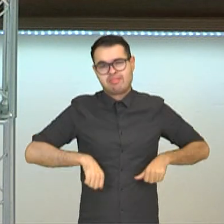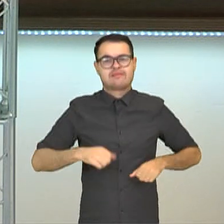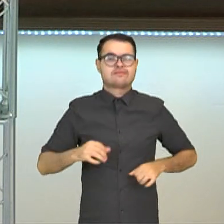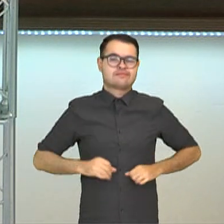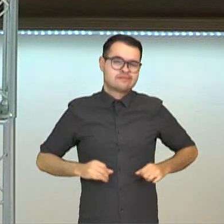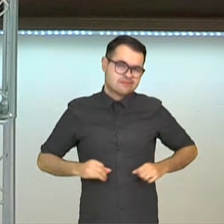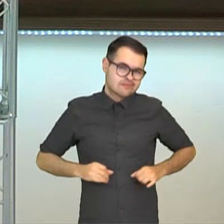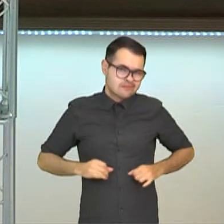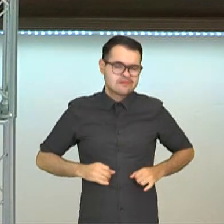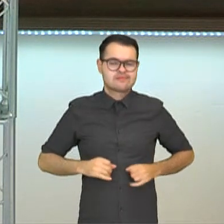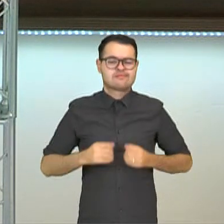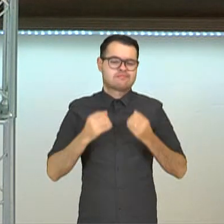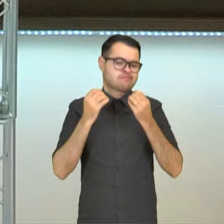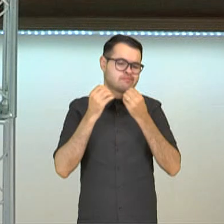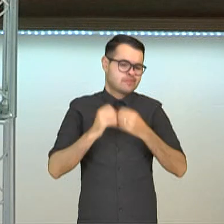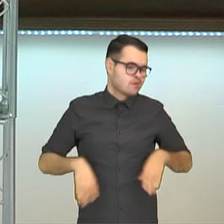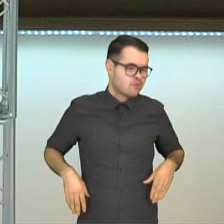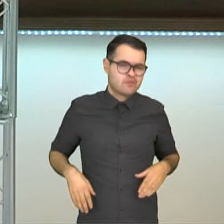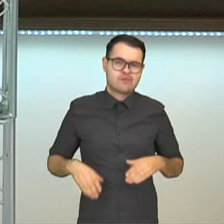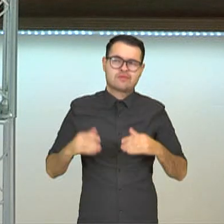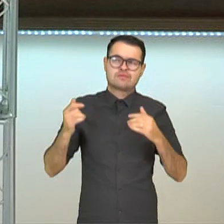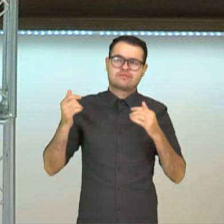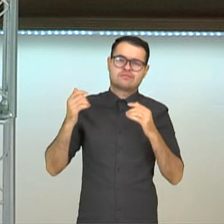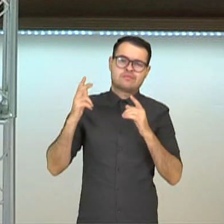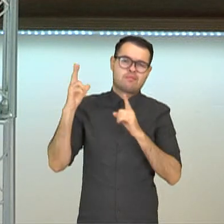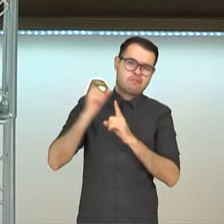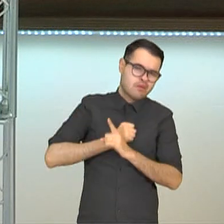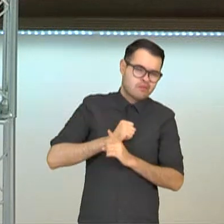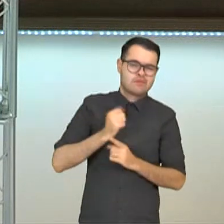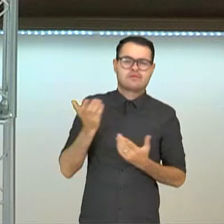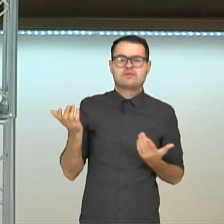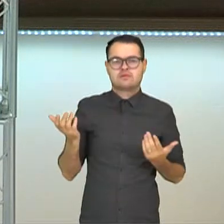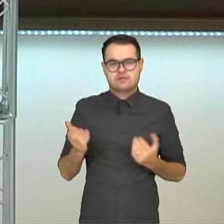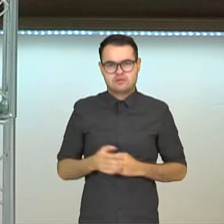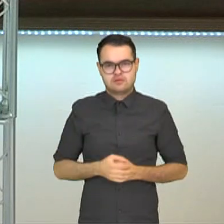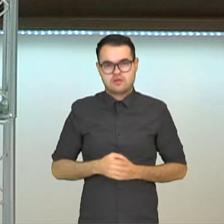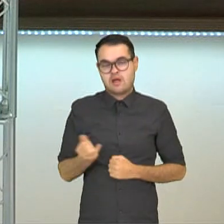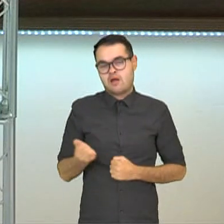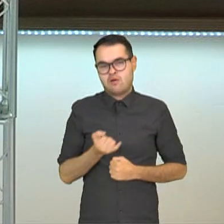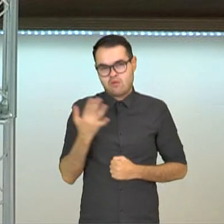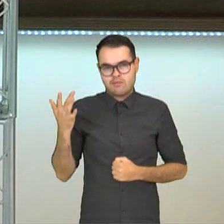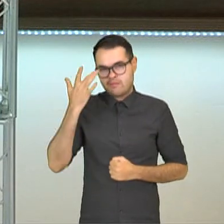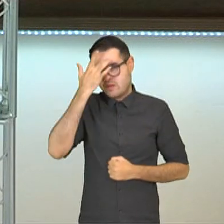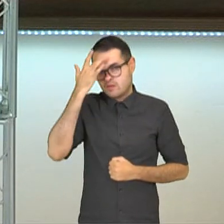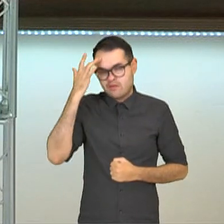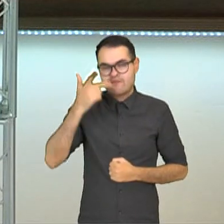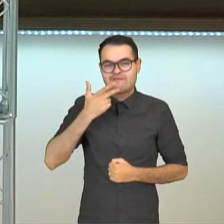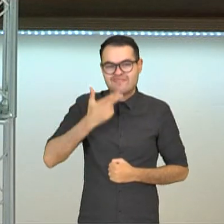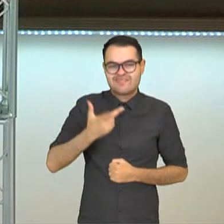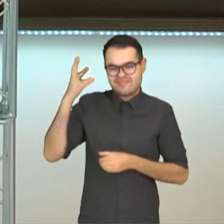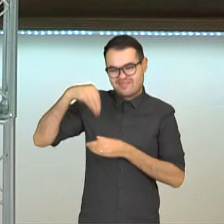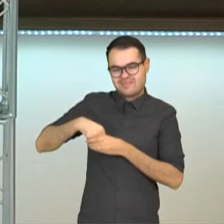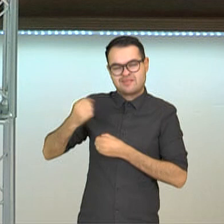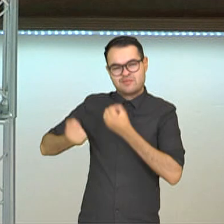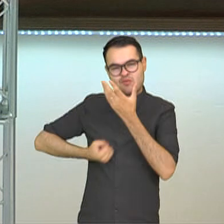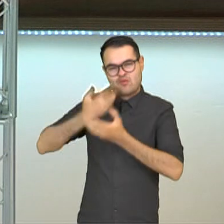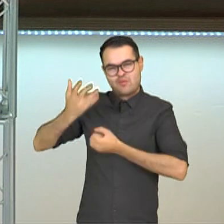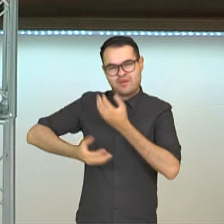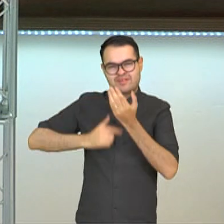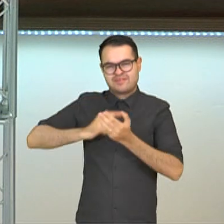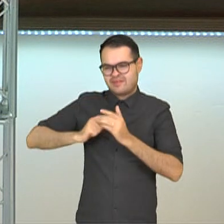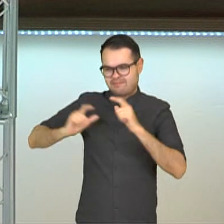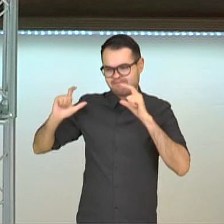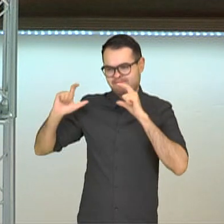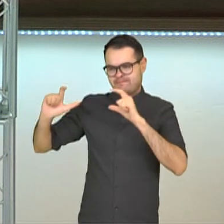homem que se sentia derrotado. Algumas pessoas até dizem, lá pelas tantas no poema tem uma parte em